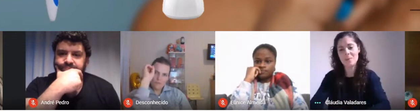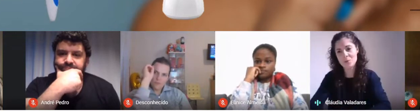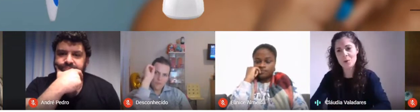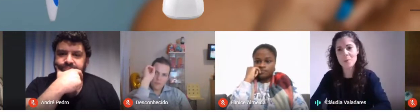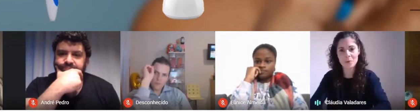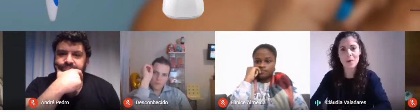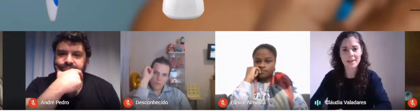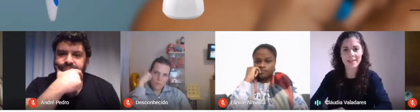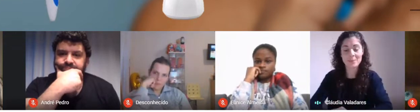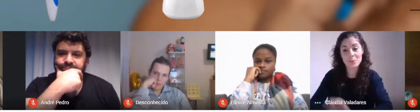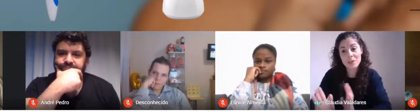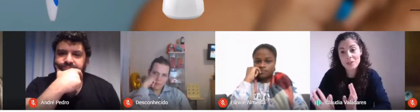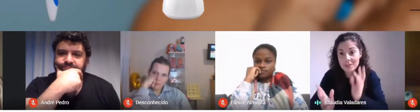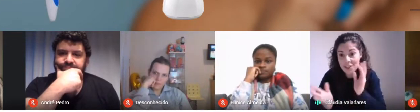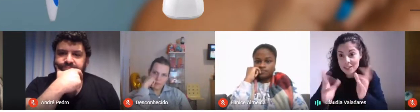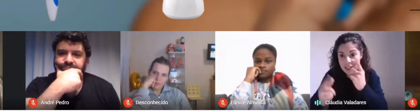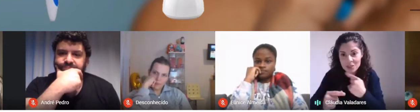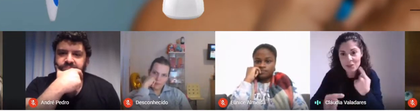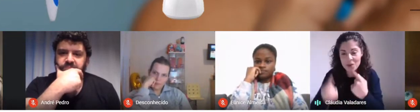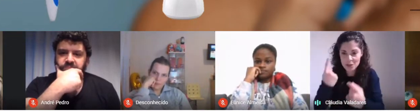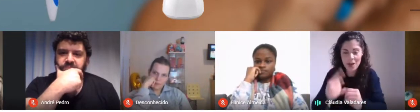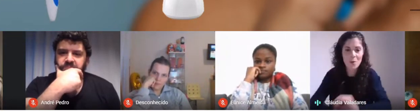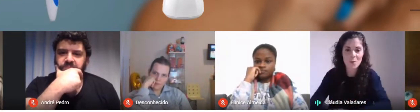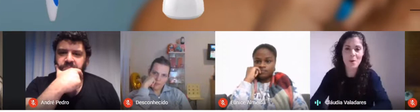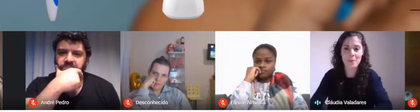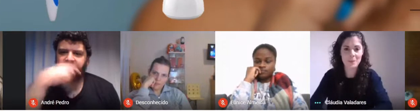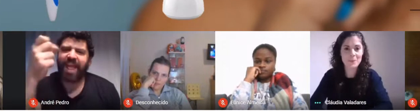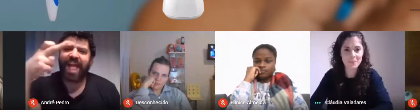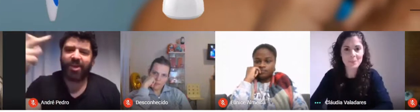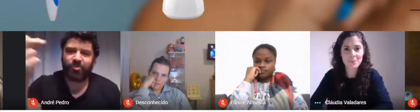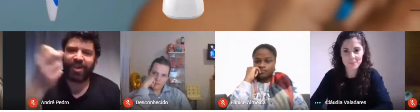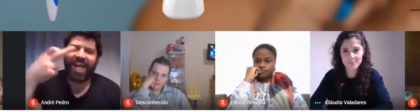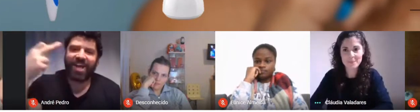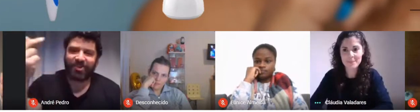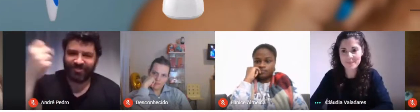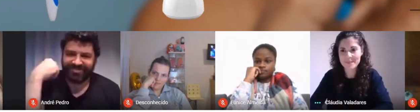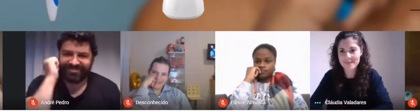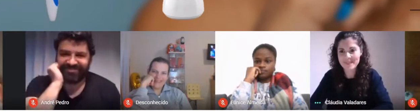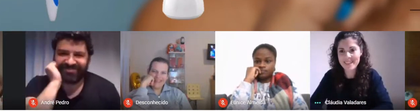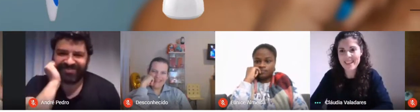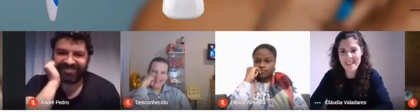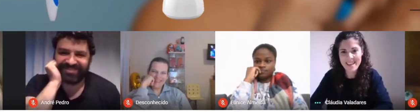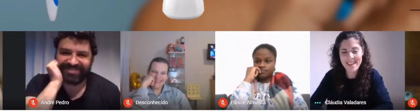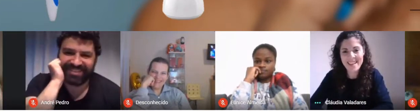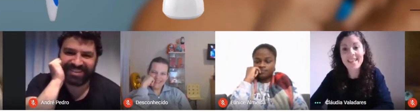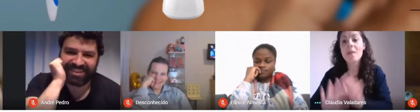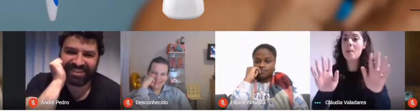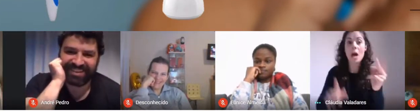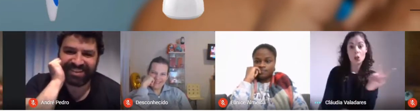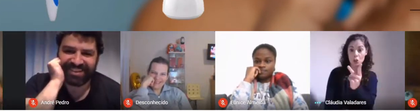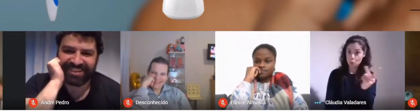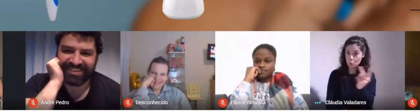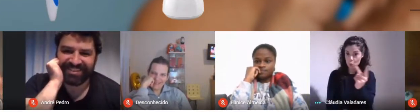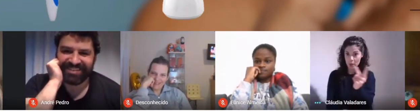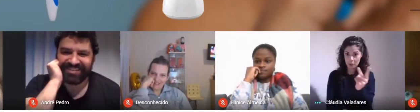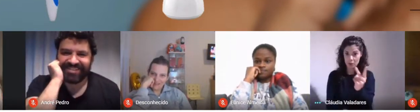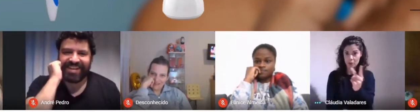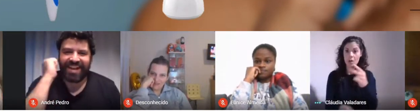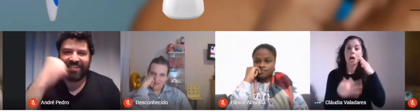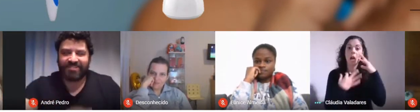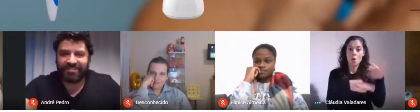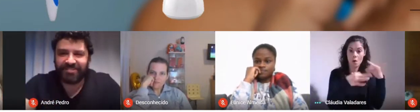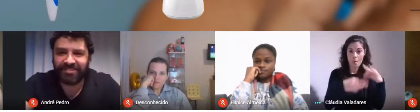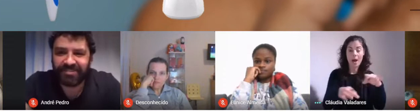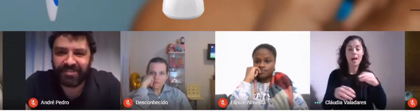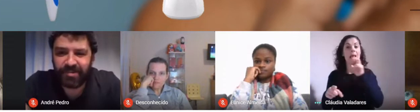Não? Temos uma mão no ar. Pelo menos das Ok. carinhas que eu vejo, há uma. Tanto a manual como a elétrica